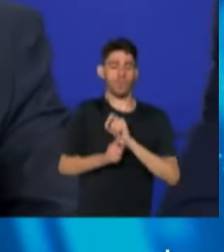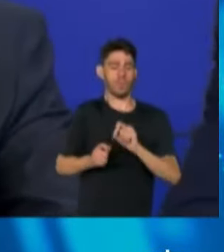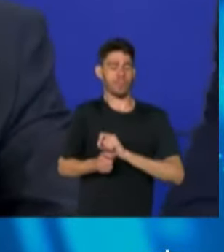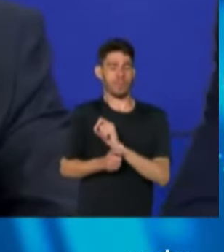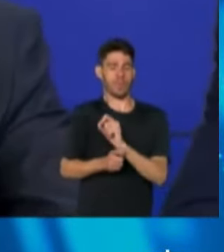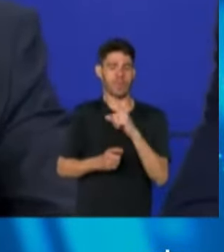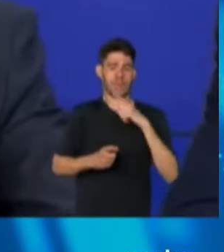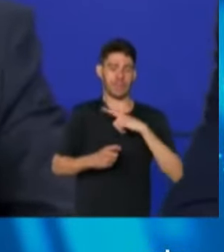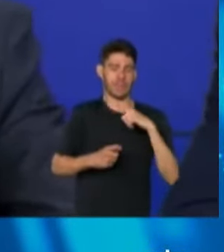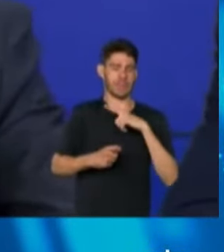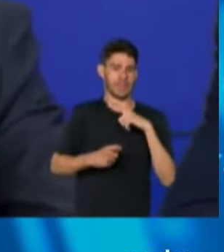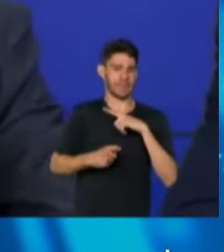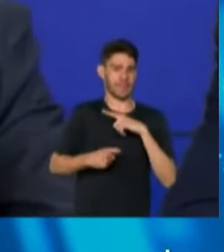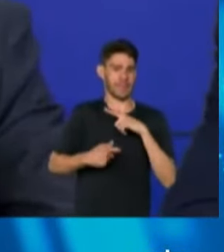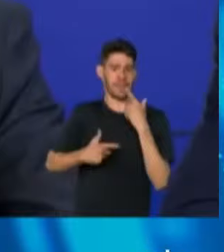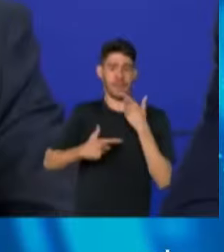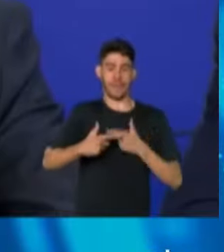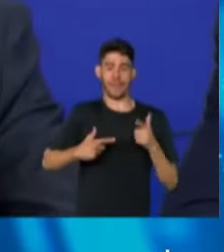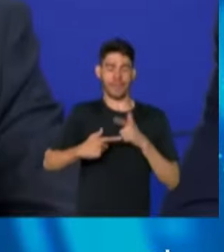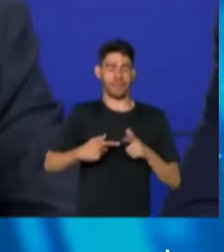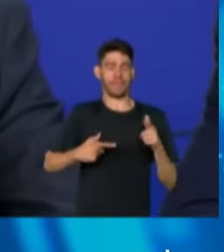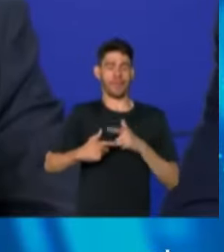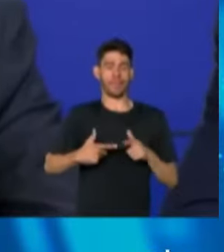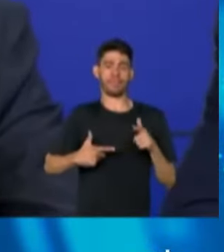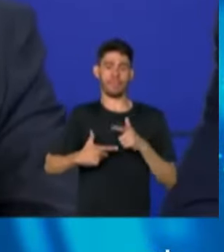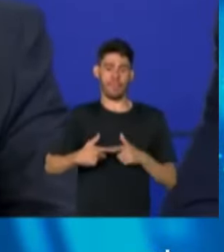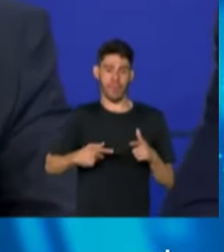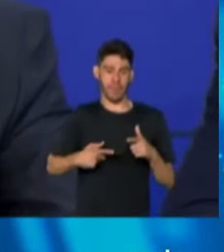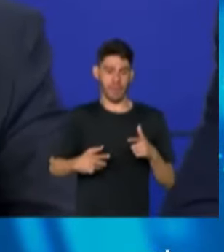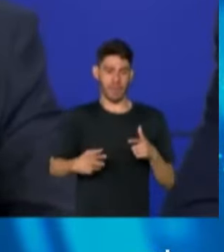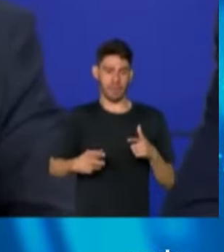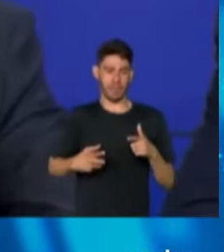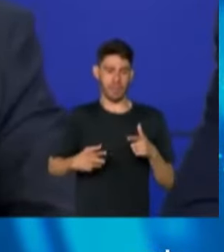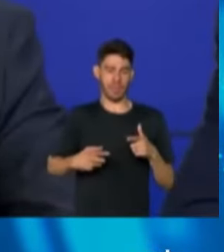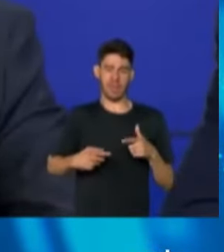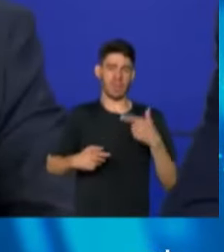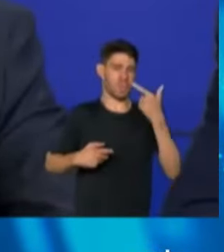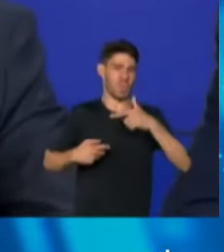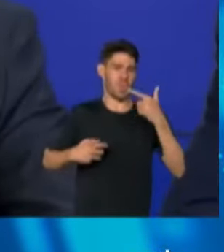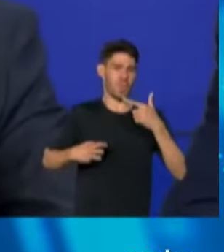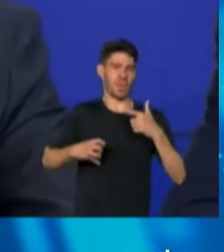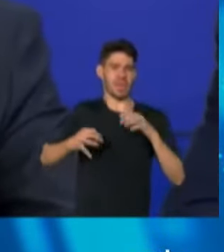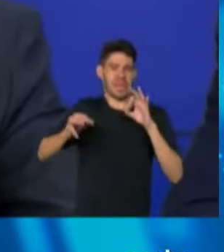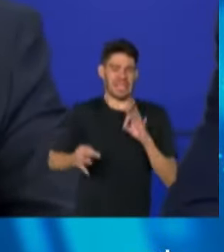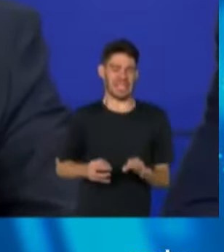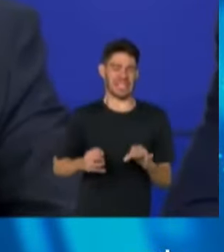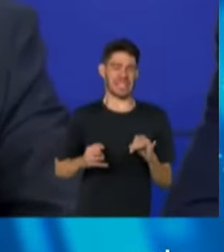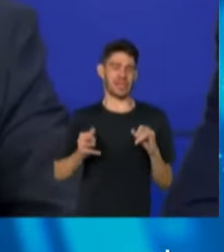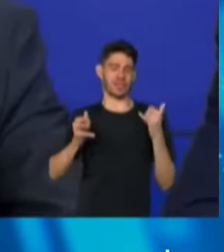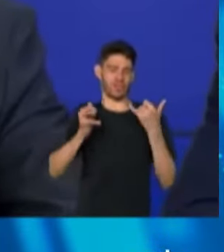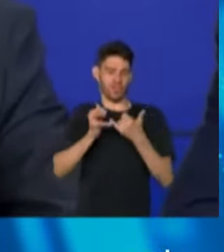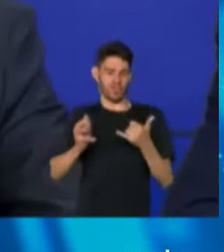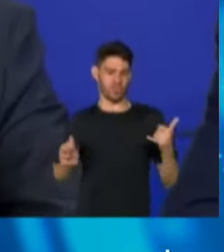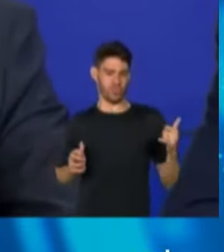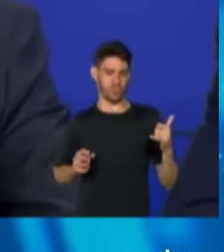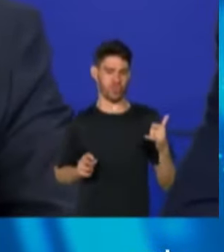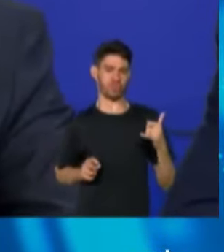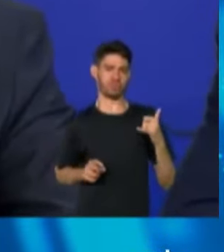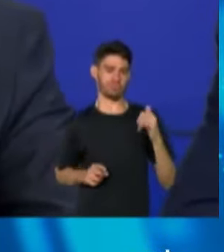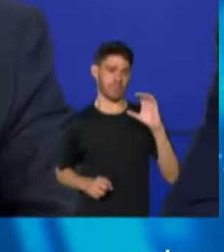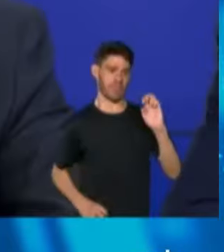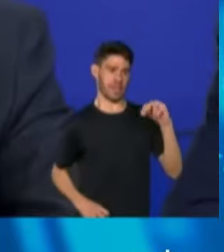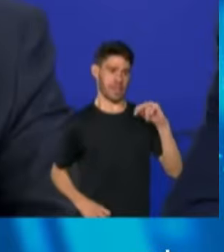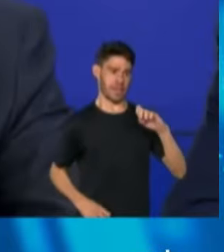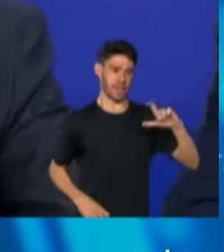ficaram sem energia desde a última sexta-feira hoje já são um pouco mais de 260.000 ainda é um número bastante alto